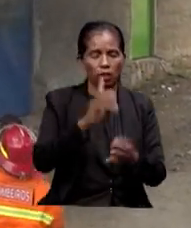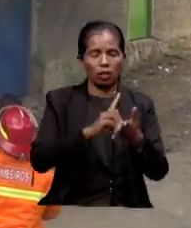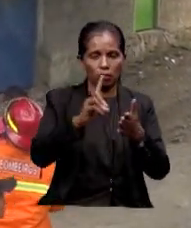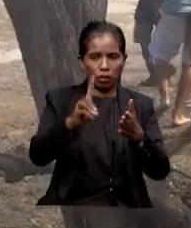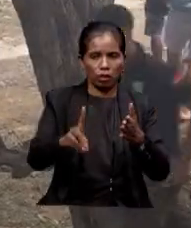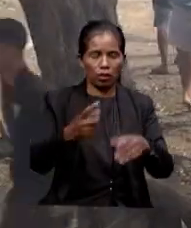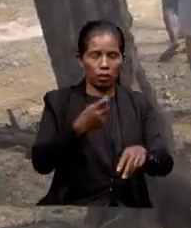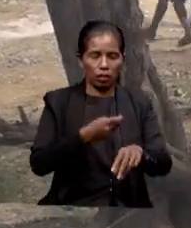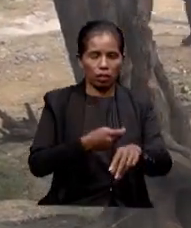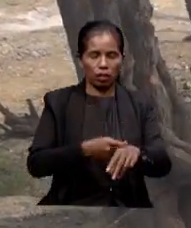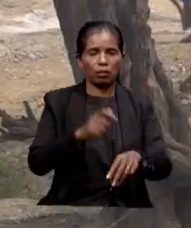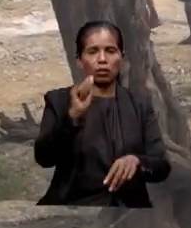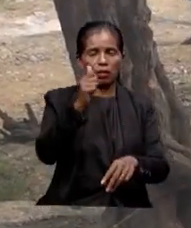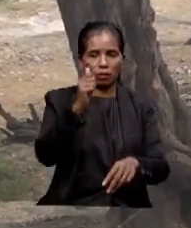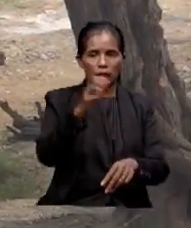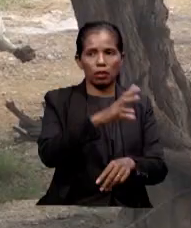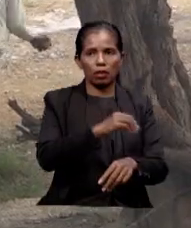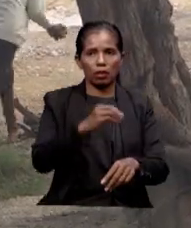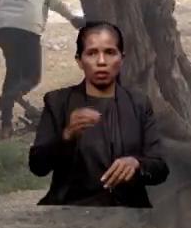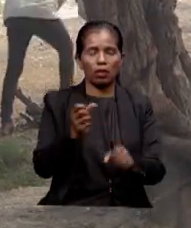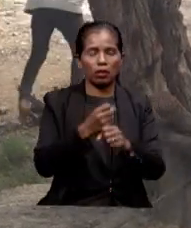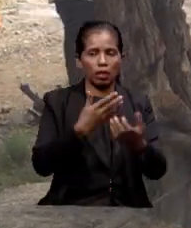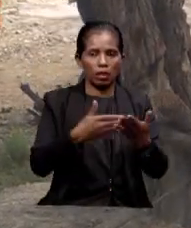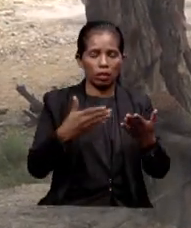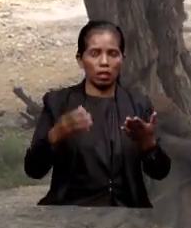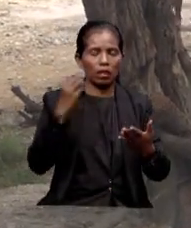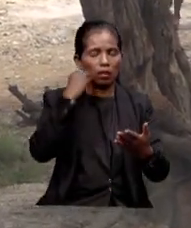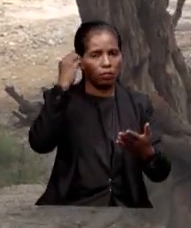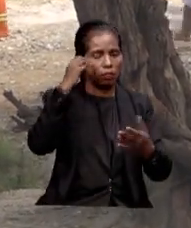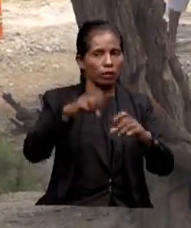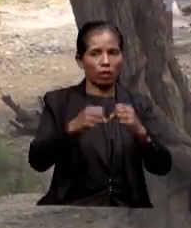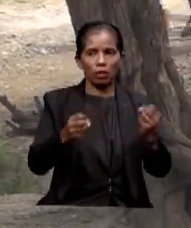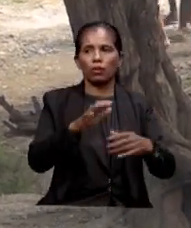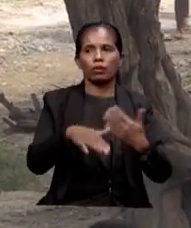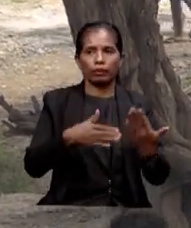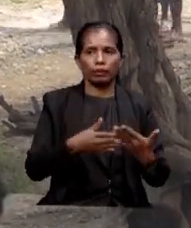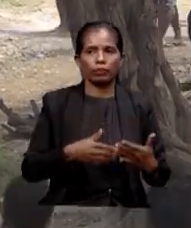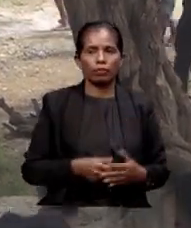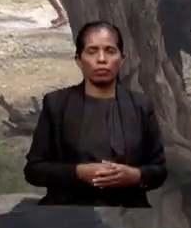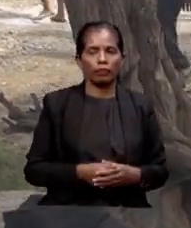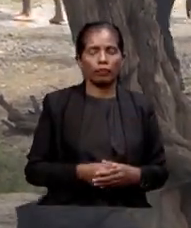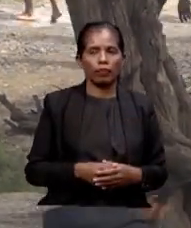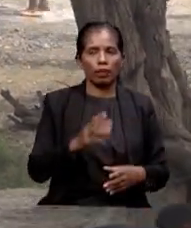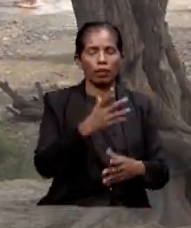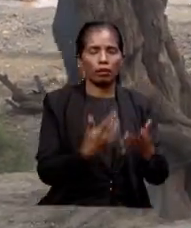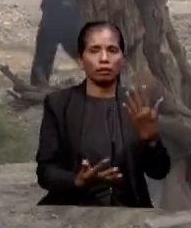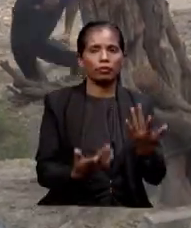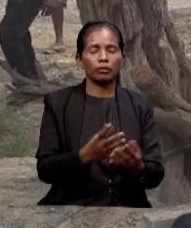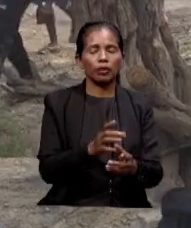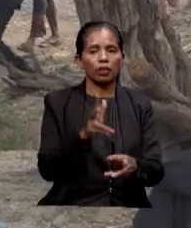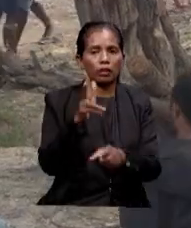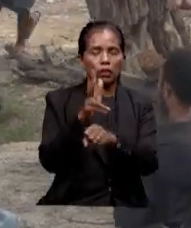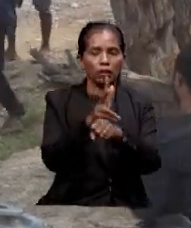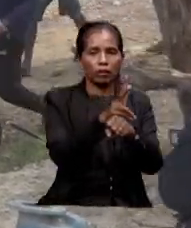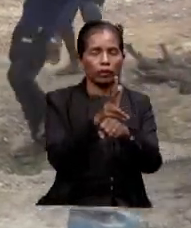menos, tuco sanulo roubalum, onde resulta sassan umalaram e atan estragos. Corpo bombeiros, a intervenção para incêndio